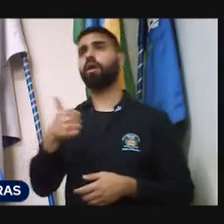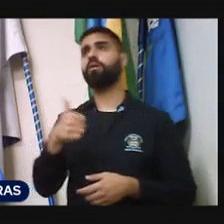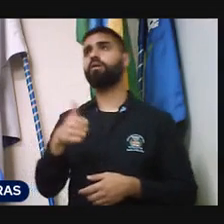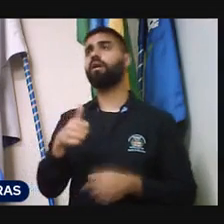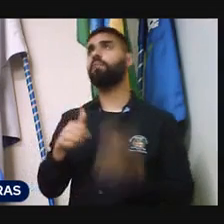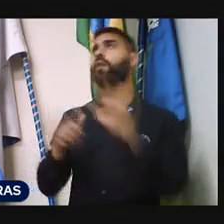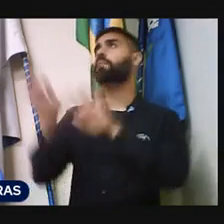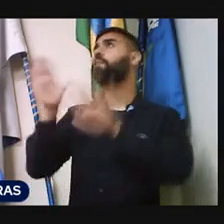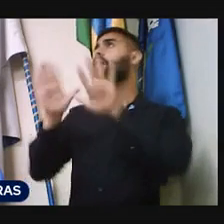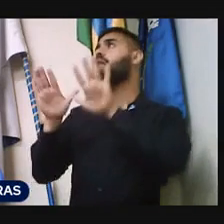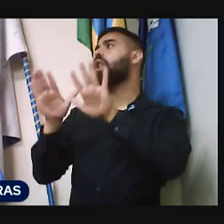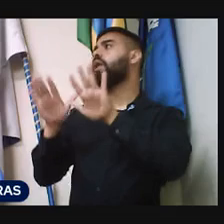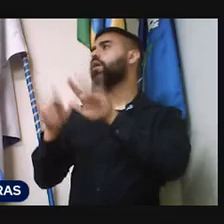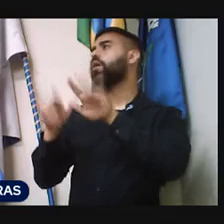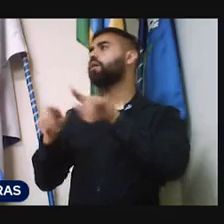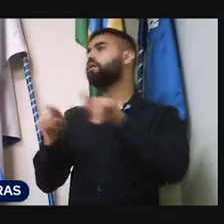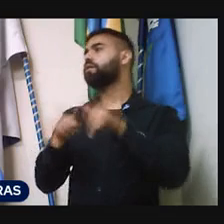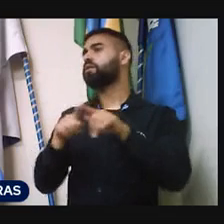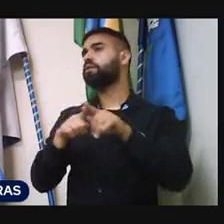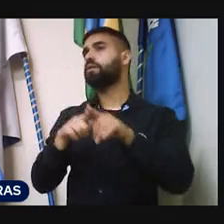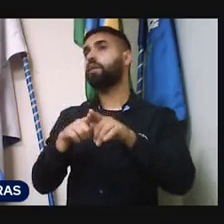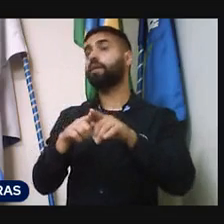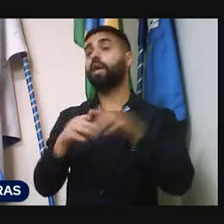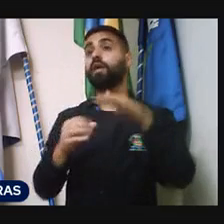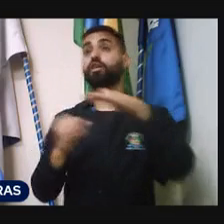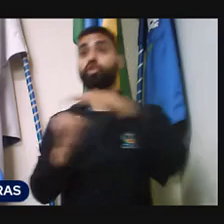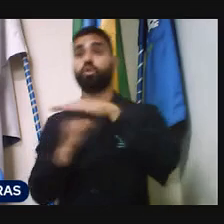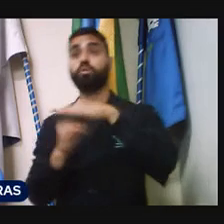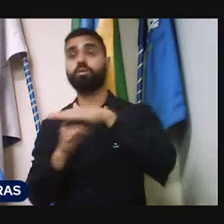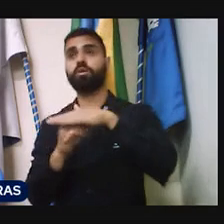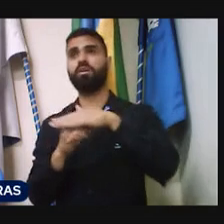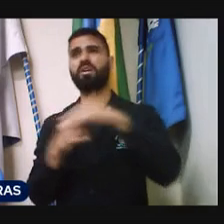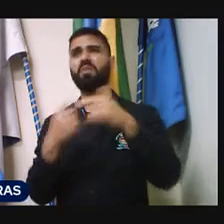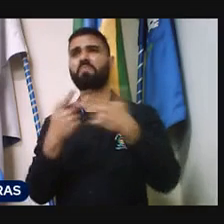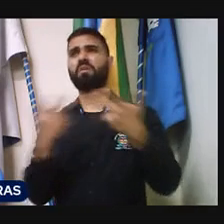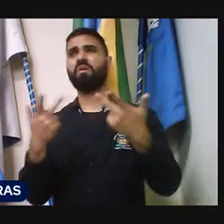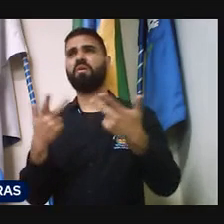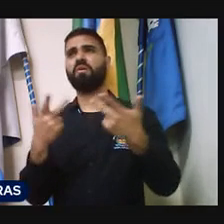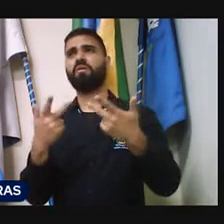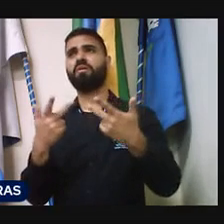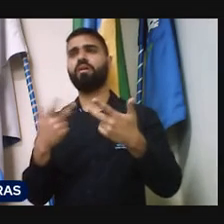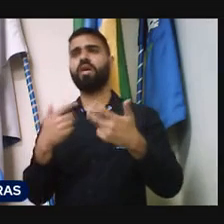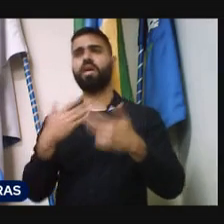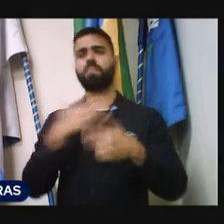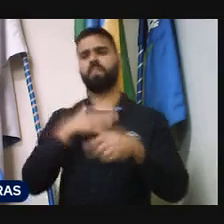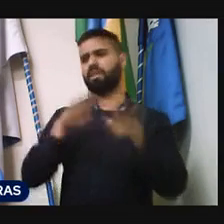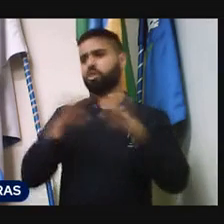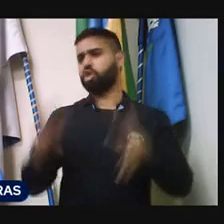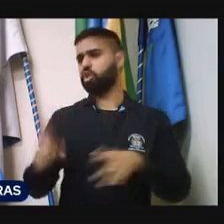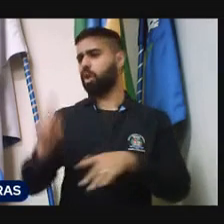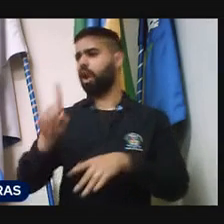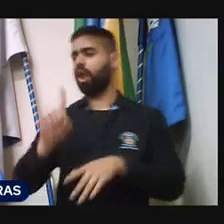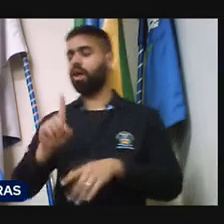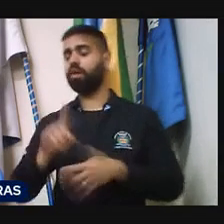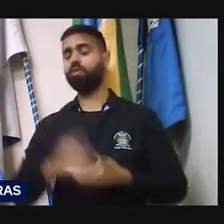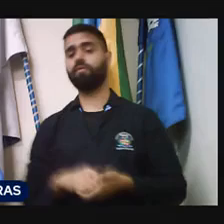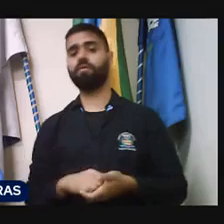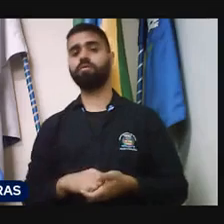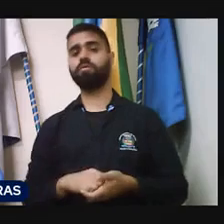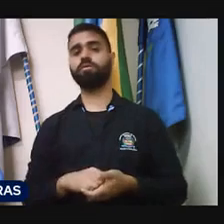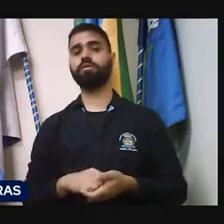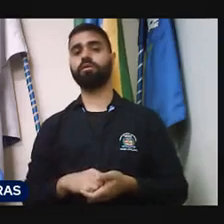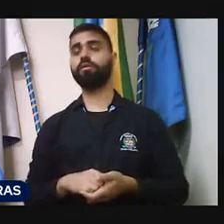e na imagem da instituição Era imagem de mesa diretora na imagem de